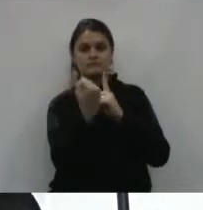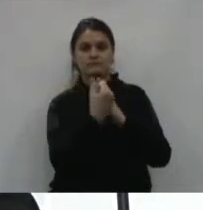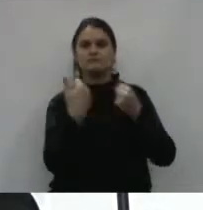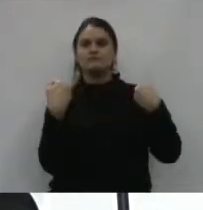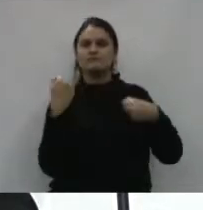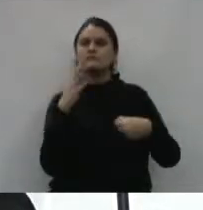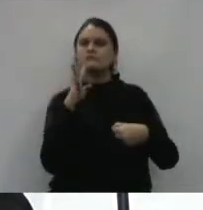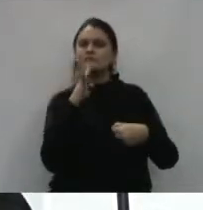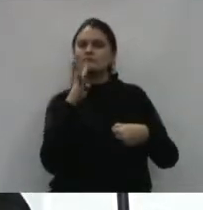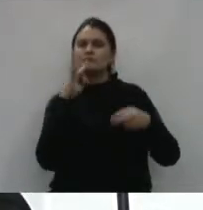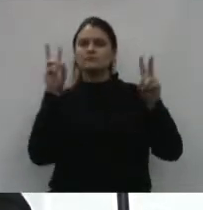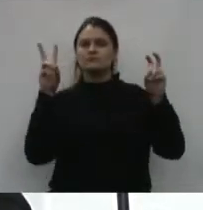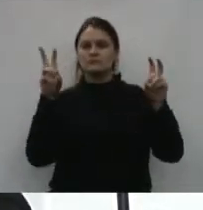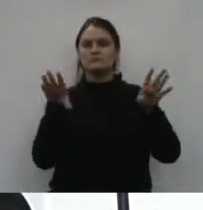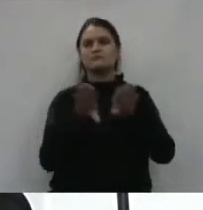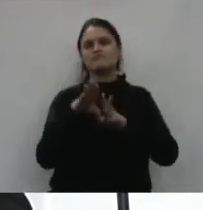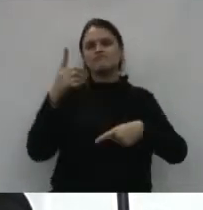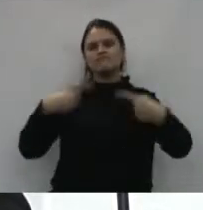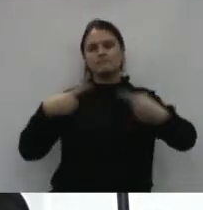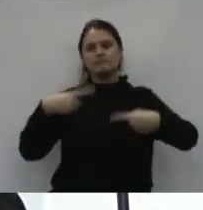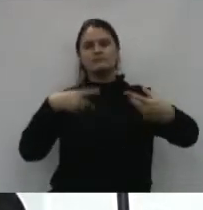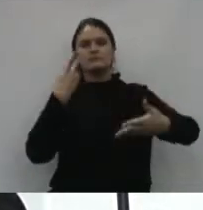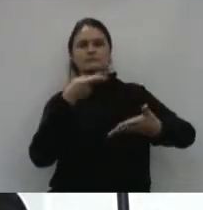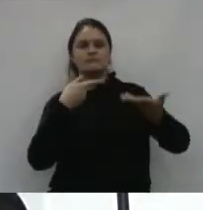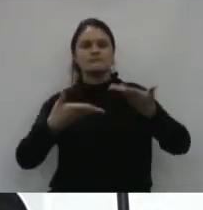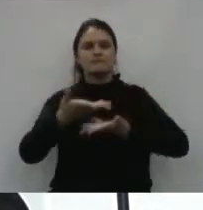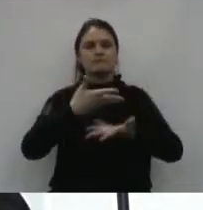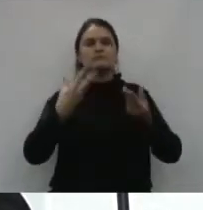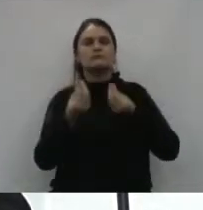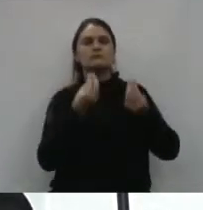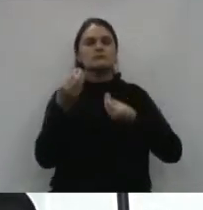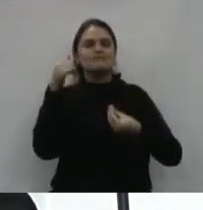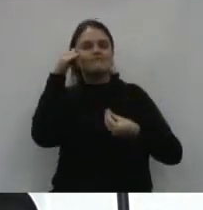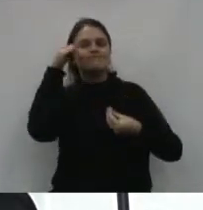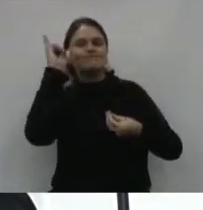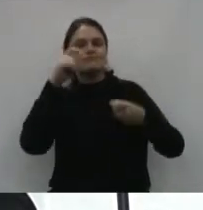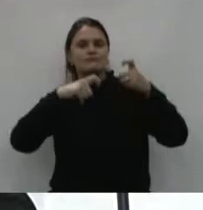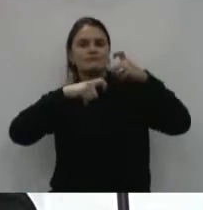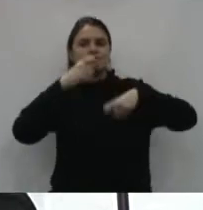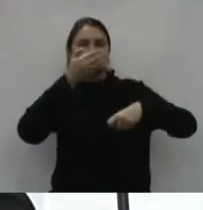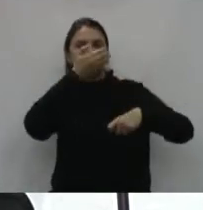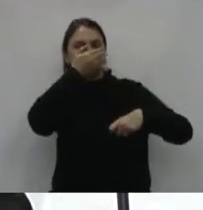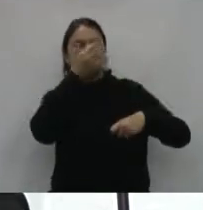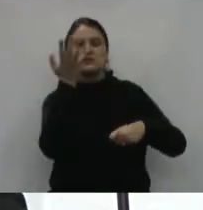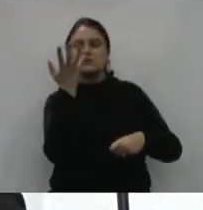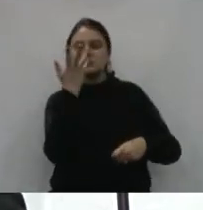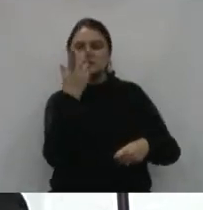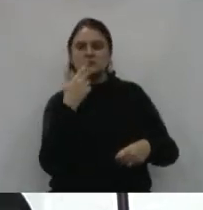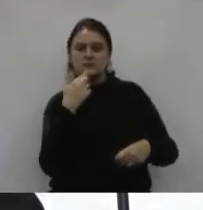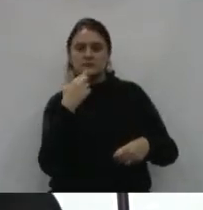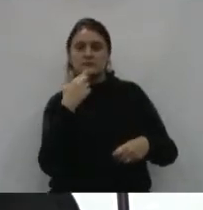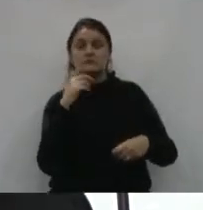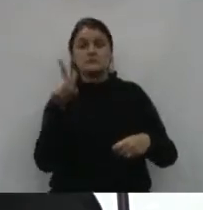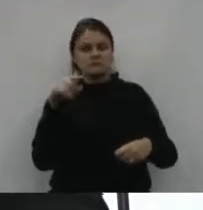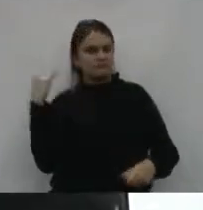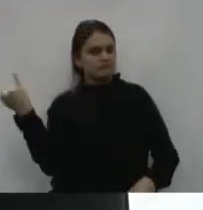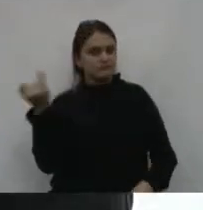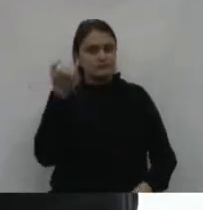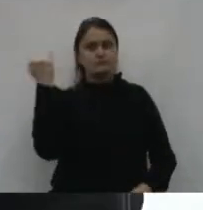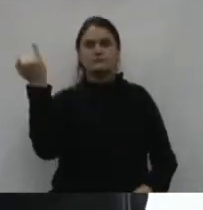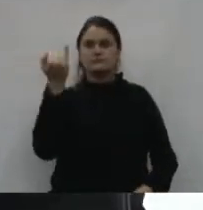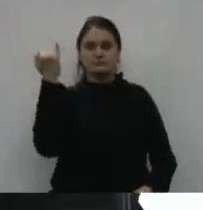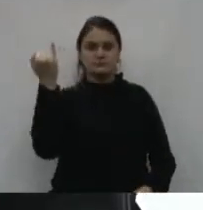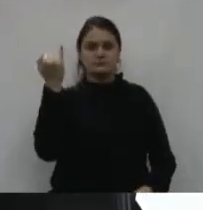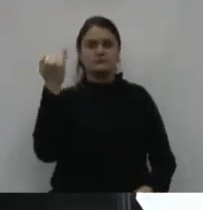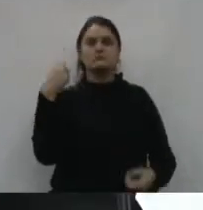venha a conhecer melhor o assunto e debater sobre iniciativas de combate ao crime de pedofilia é portanto com como